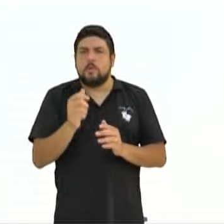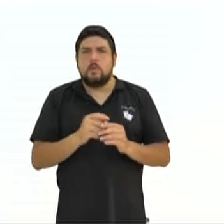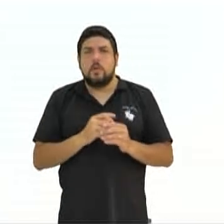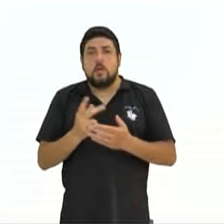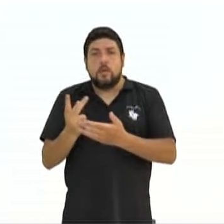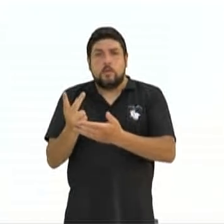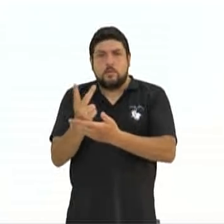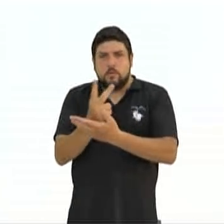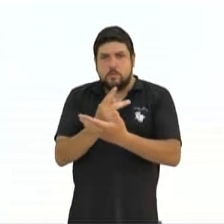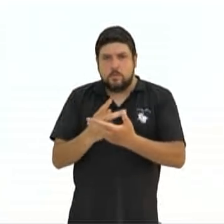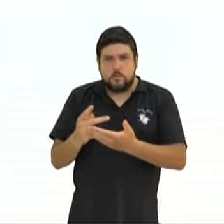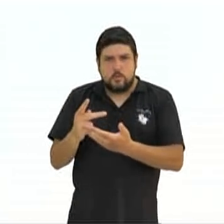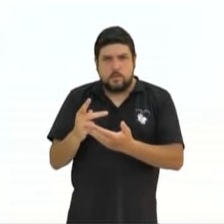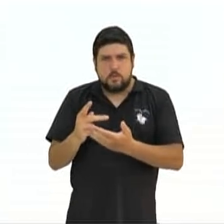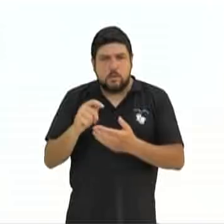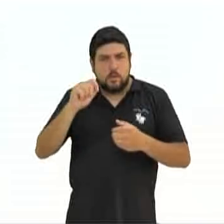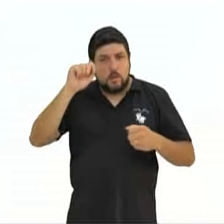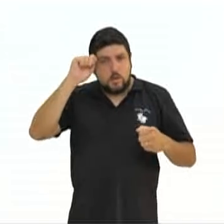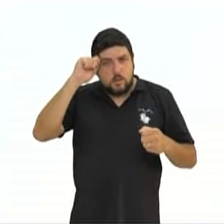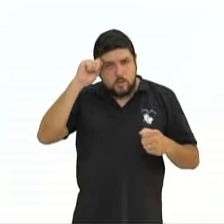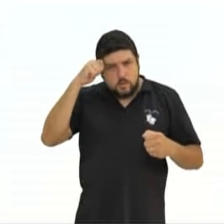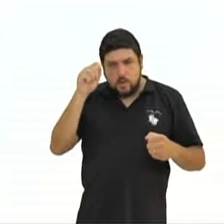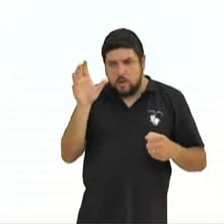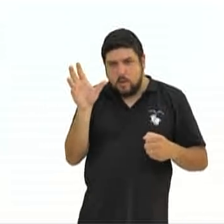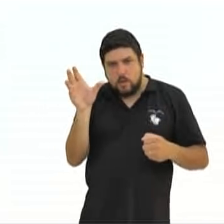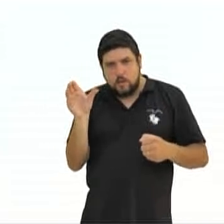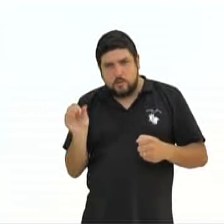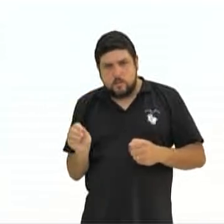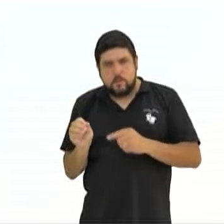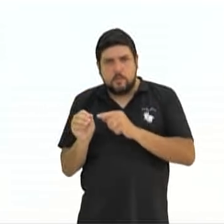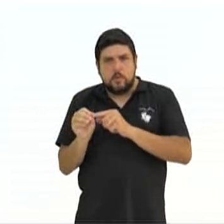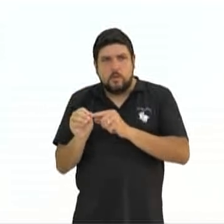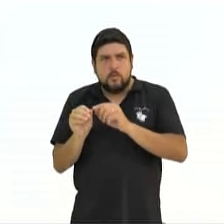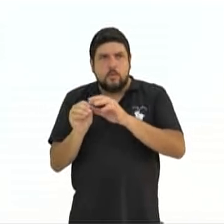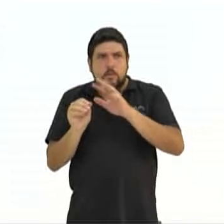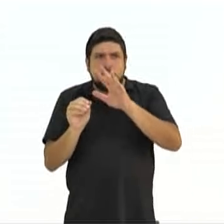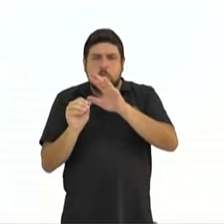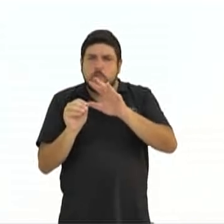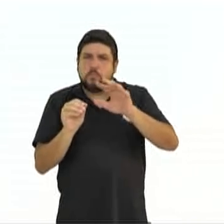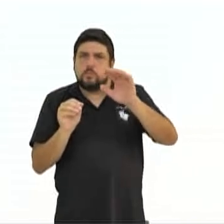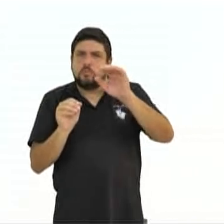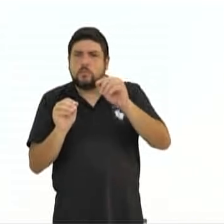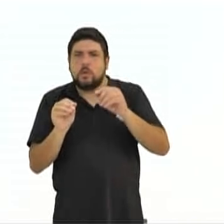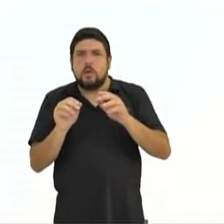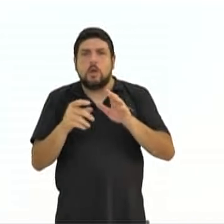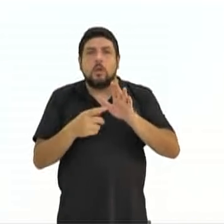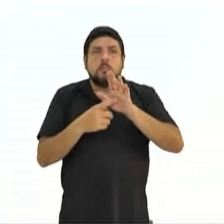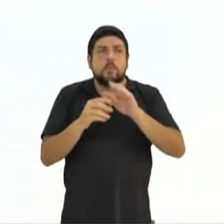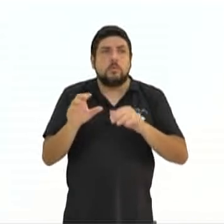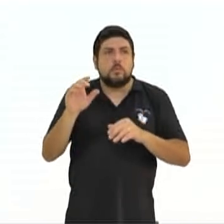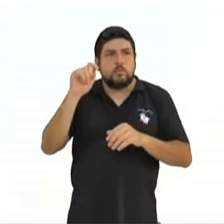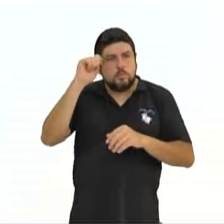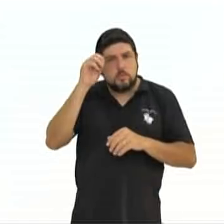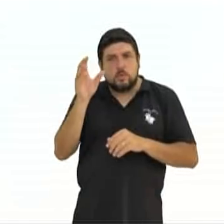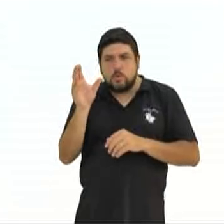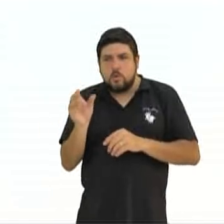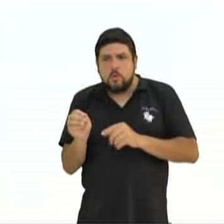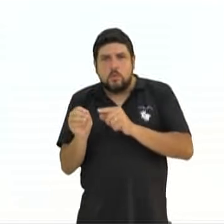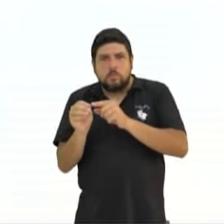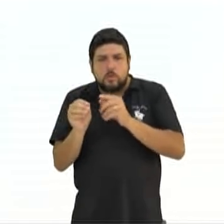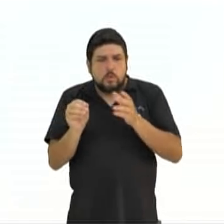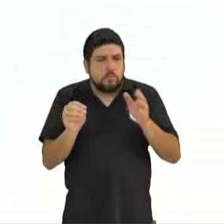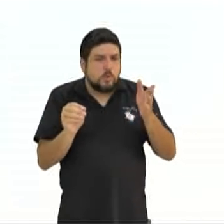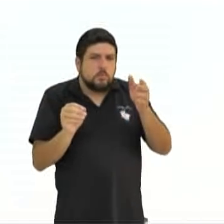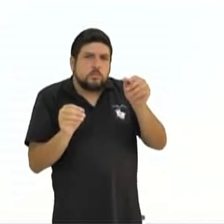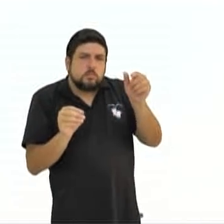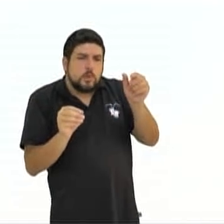África, o Mar Mediterrâneo, a Península Ibérica, e é o primeiro mar que mostra aqui, ó, o Oceano Atlântico e mostra a costa